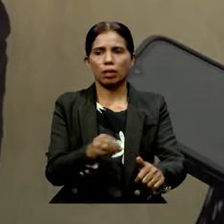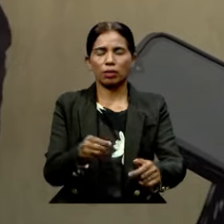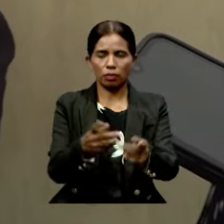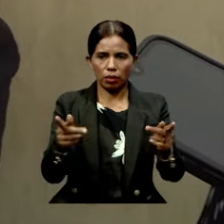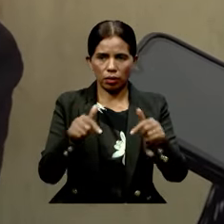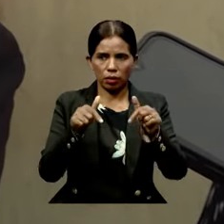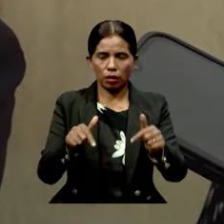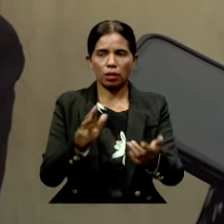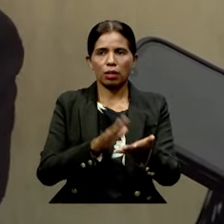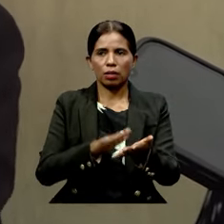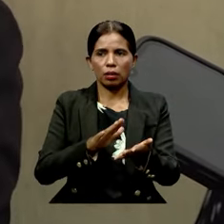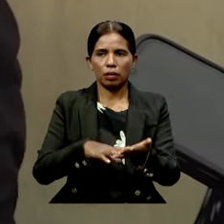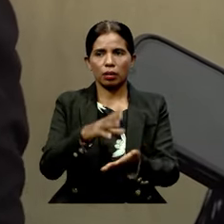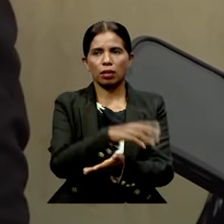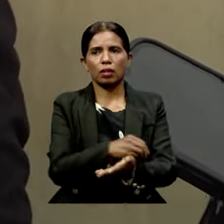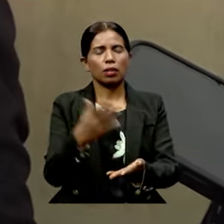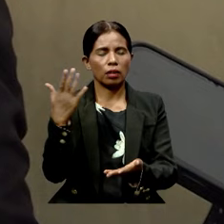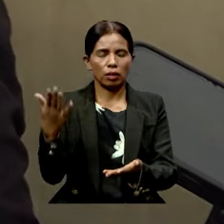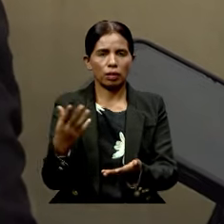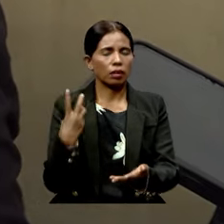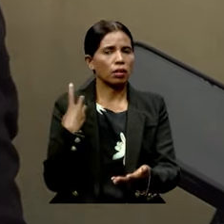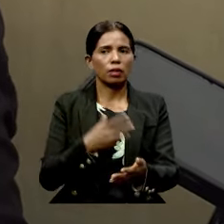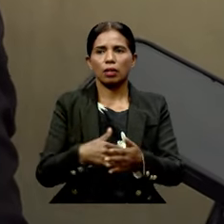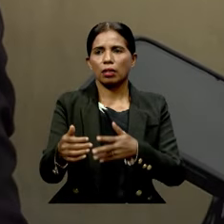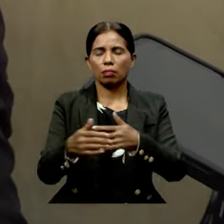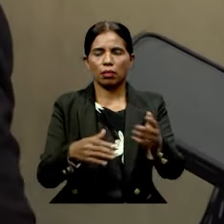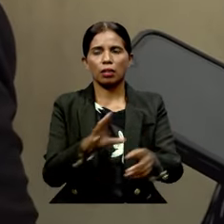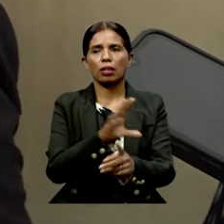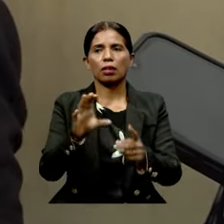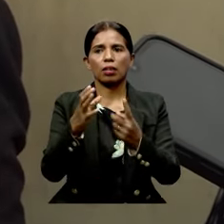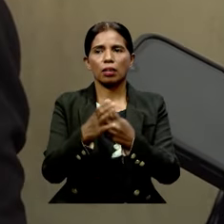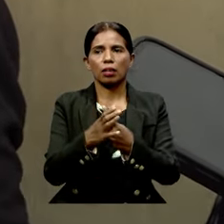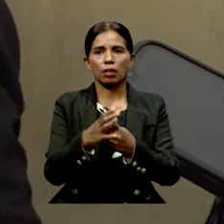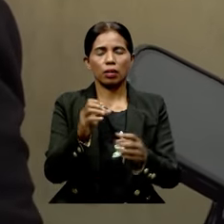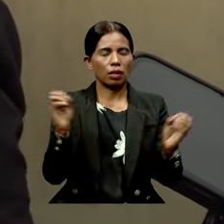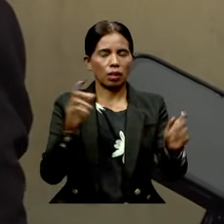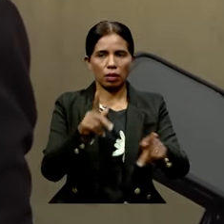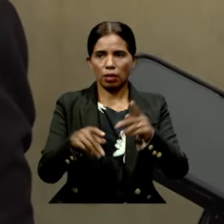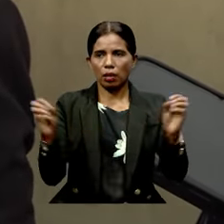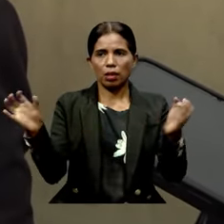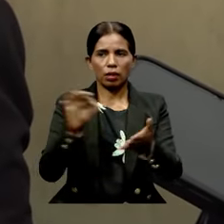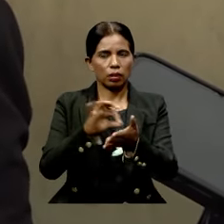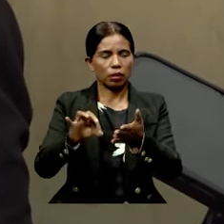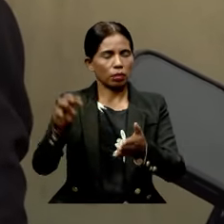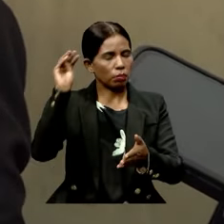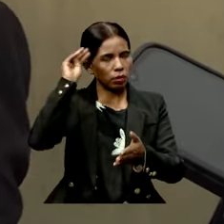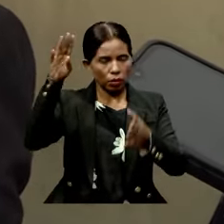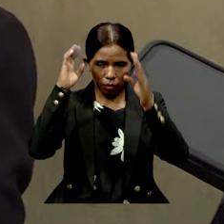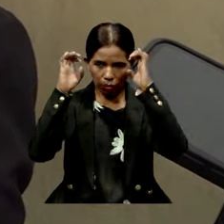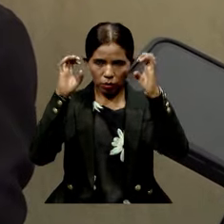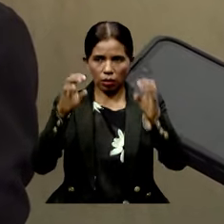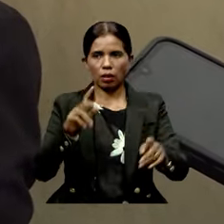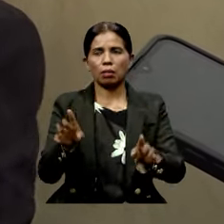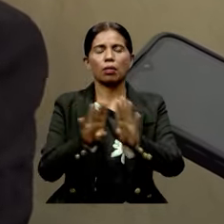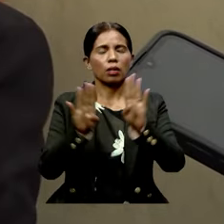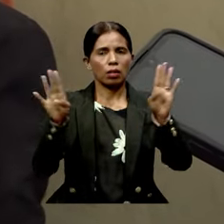né, moço ter classe paralelo de Barak, da la Ruma, classe paralelo, né, fora de controle, que ela resiste ao Ministério da Educação. E é maluco,